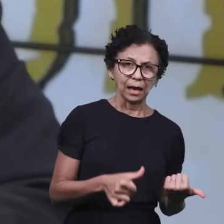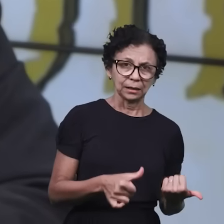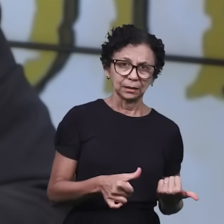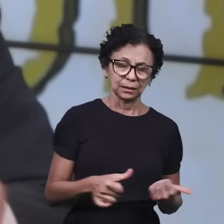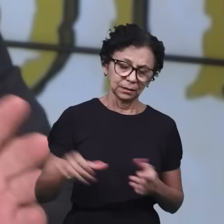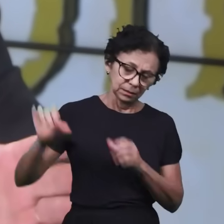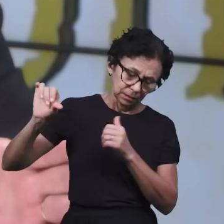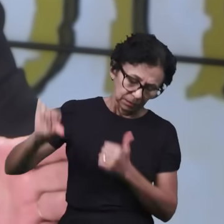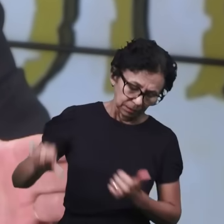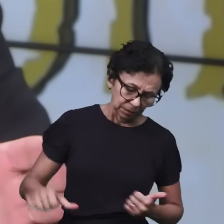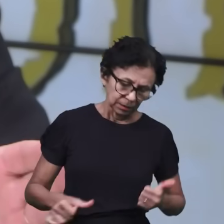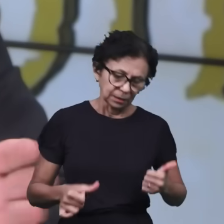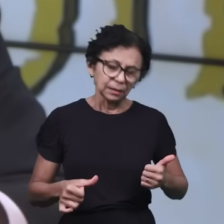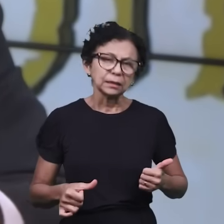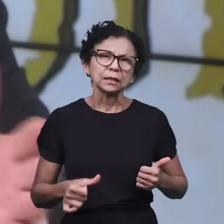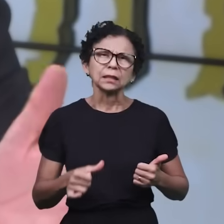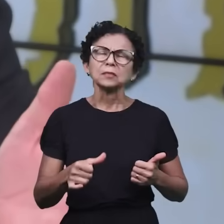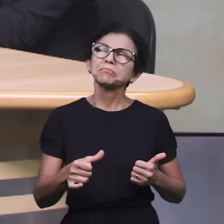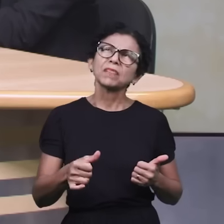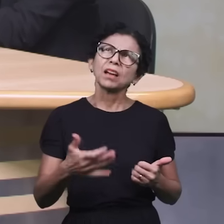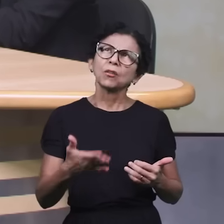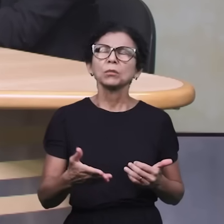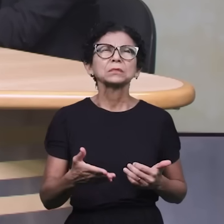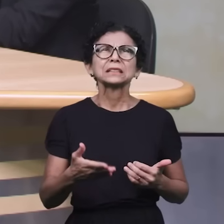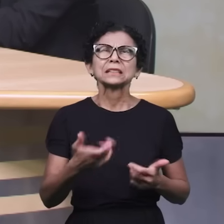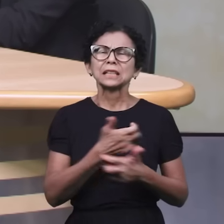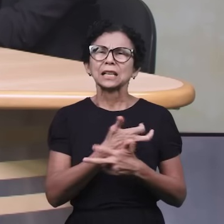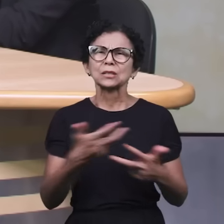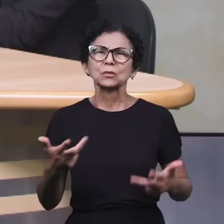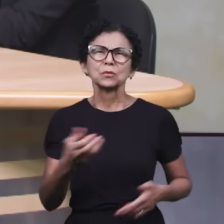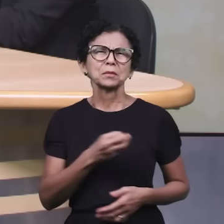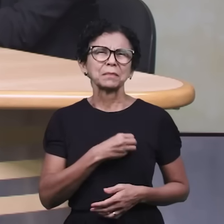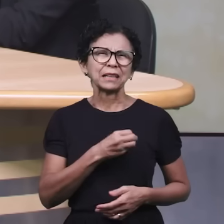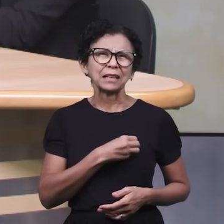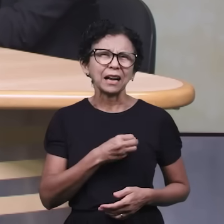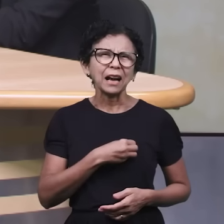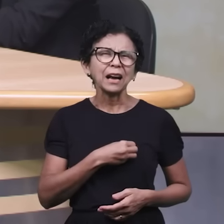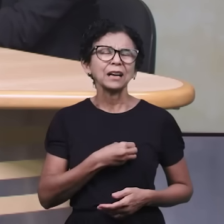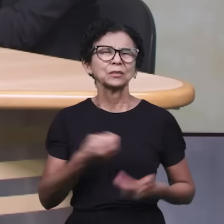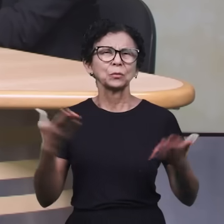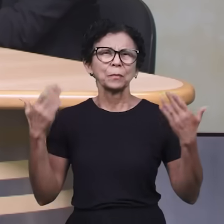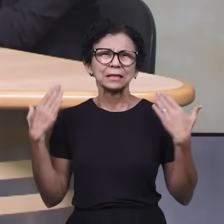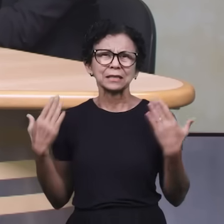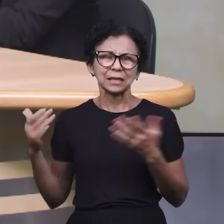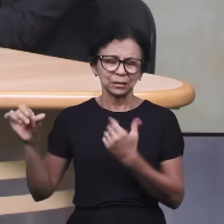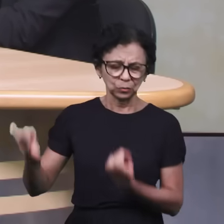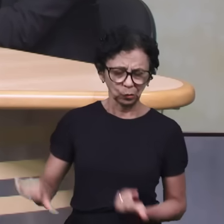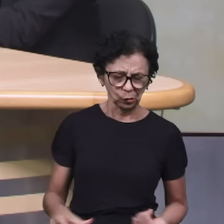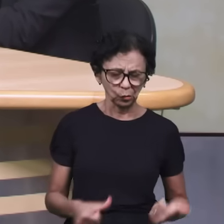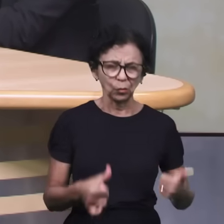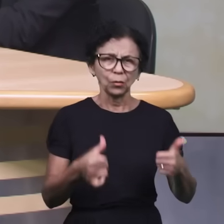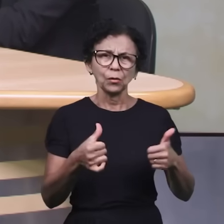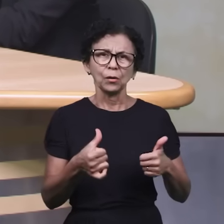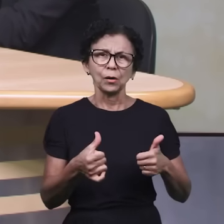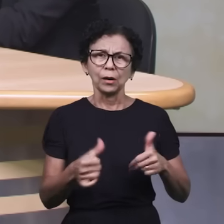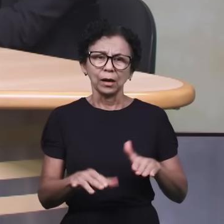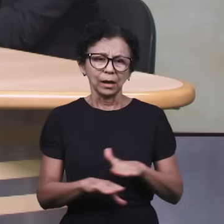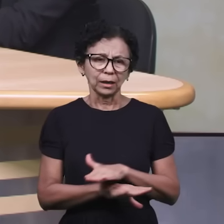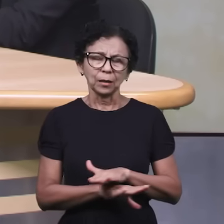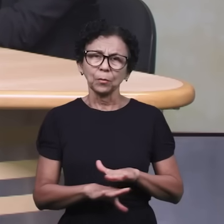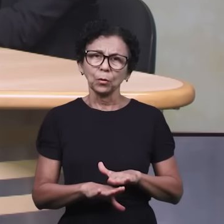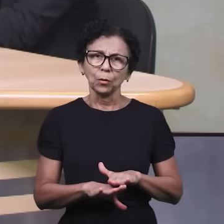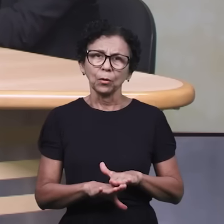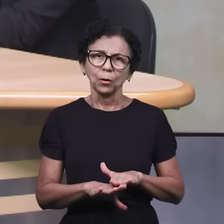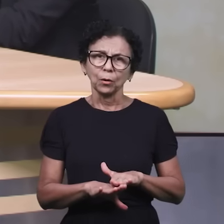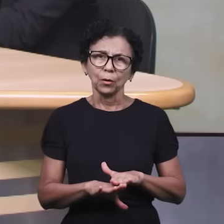E tem outro detalhe, né, pastor Amadeu? Não existe ordem, né? Às vezes as pessoas acham, não, você pode ser batizado com o Espírito Santo até primeiro,